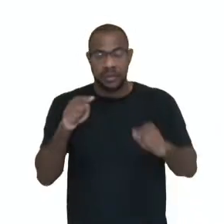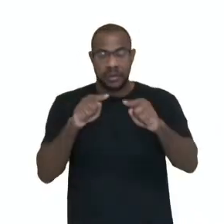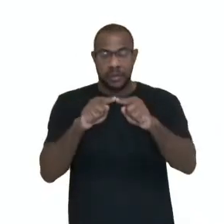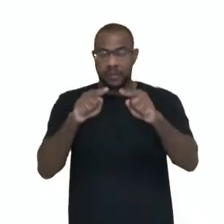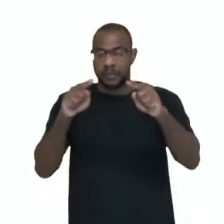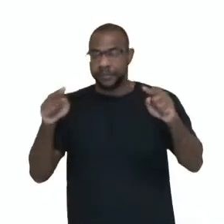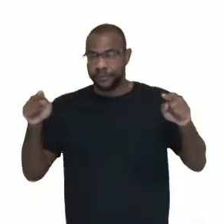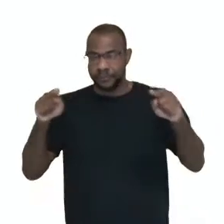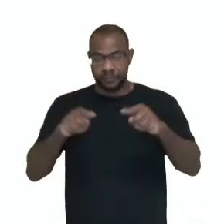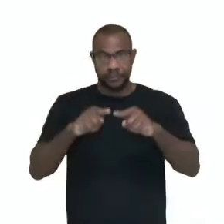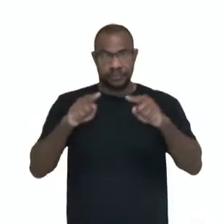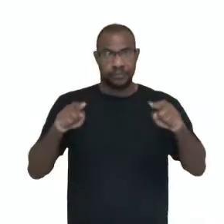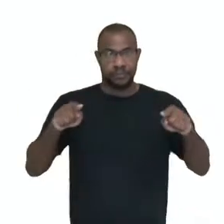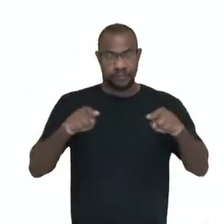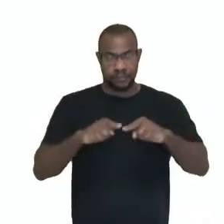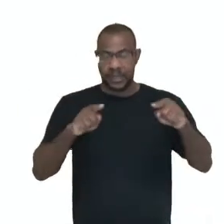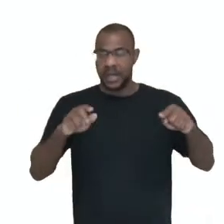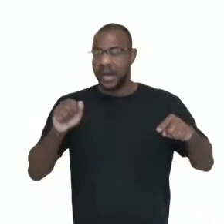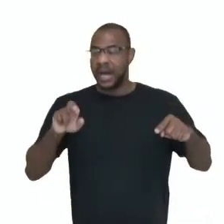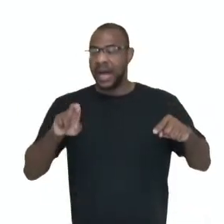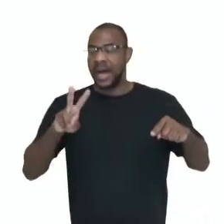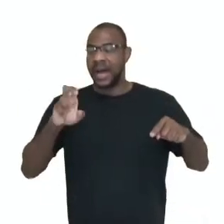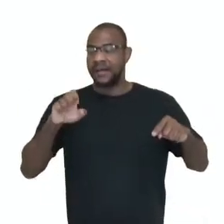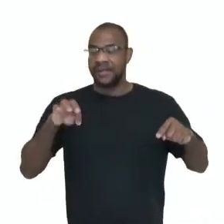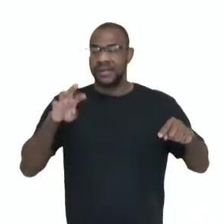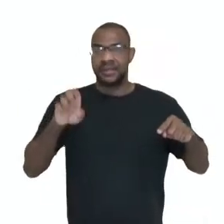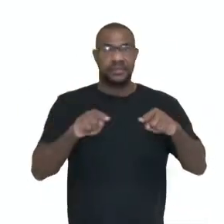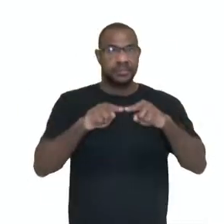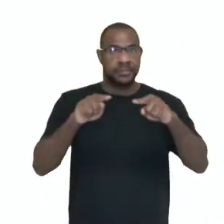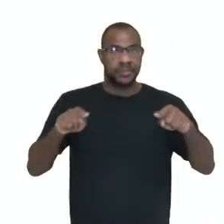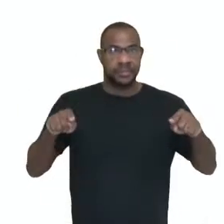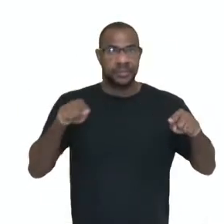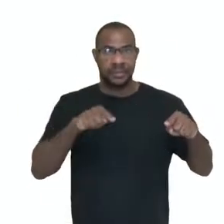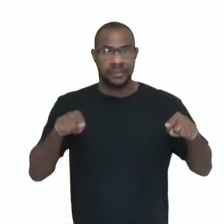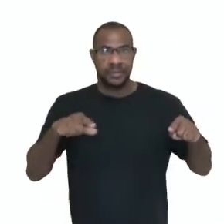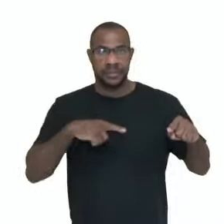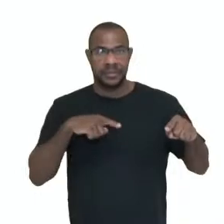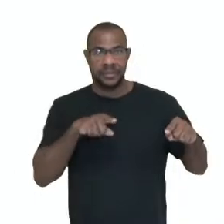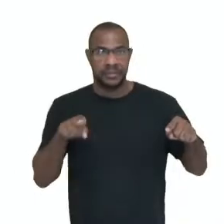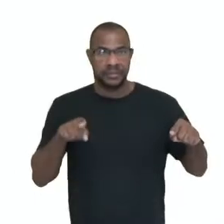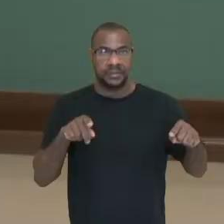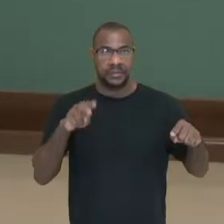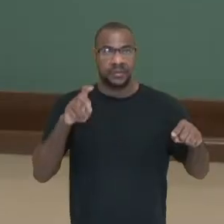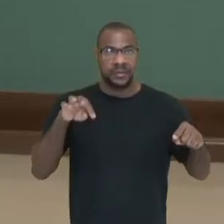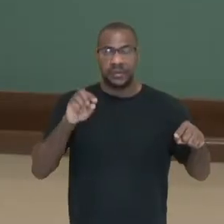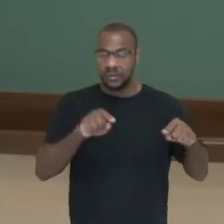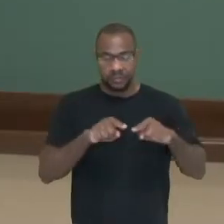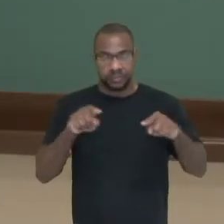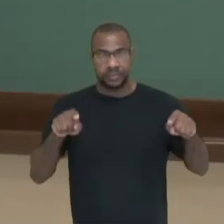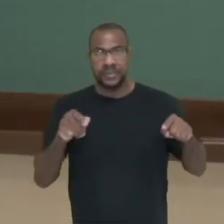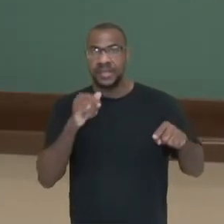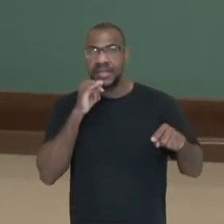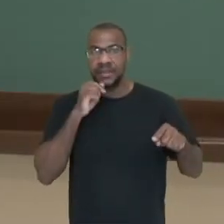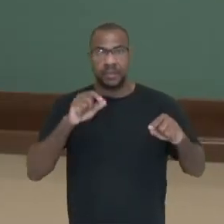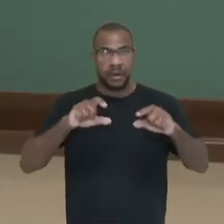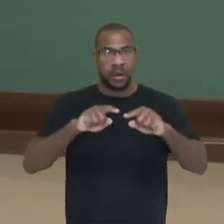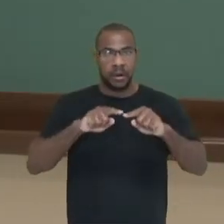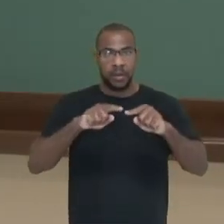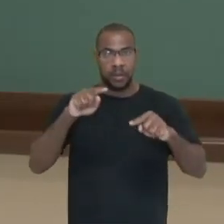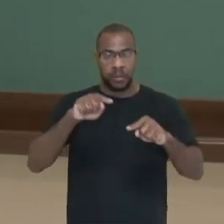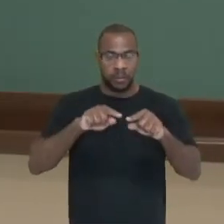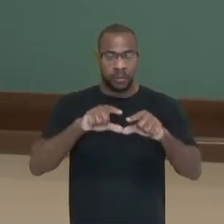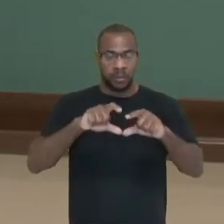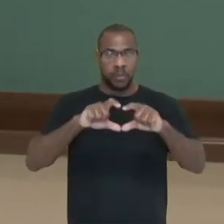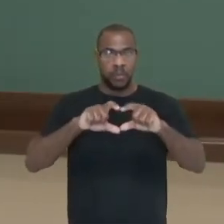na onda. Por exemplo, esse cara está vibrando formando um ventre. Eu gosto de ser simples, uma barriga. Essa barriguinha